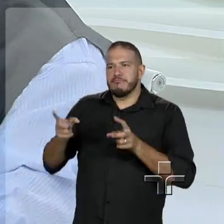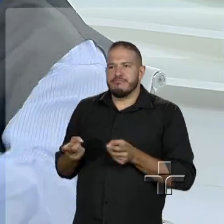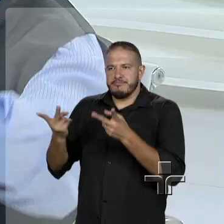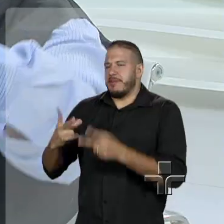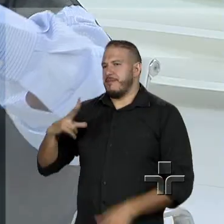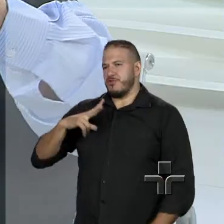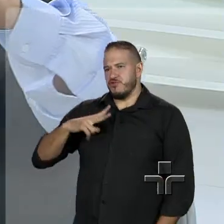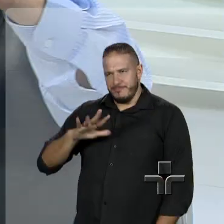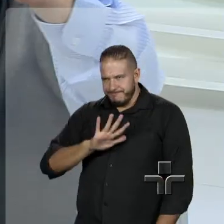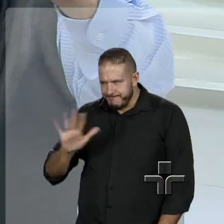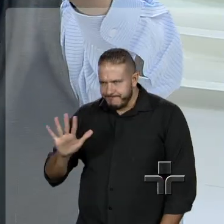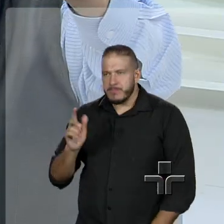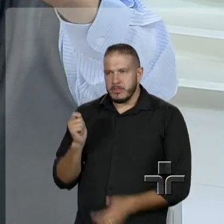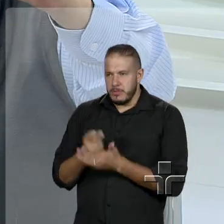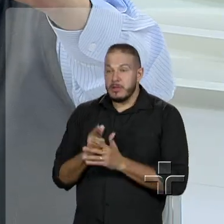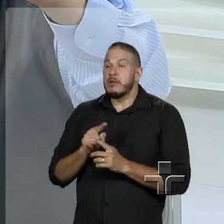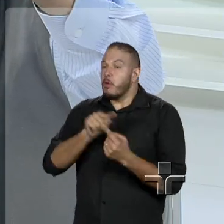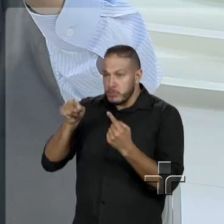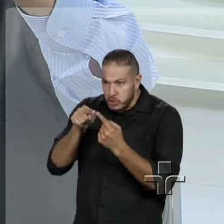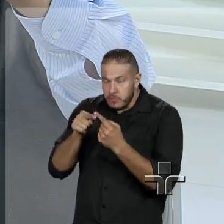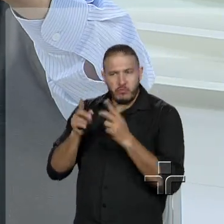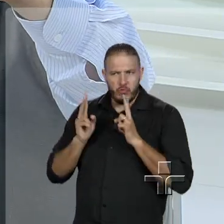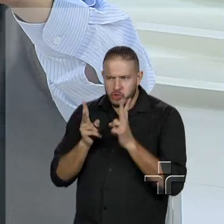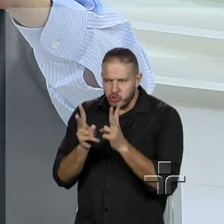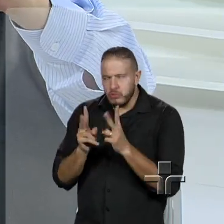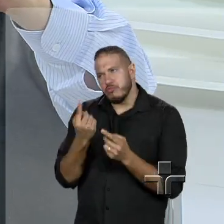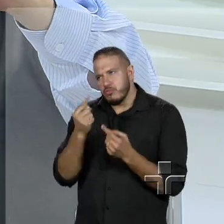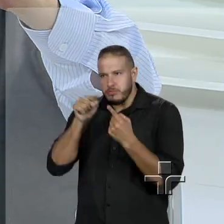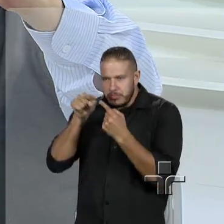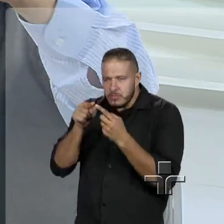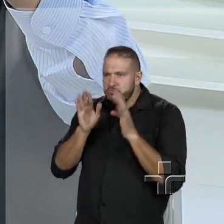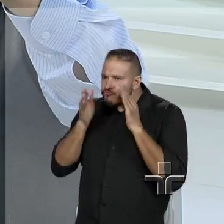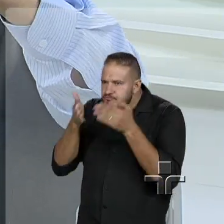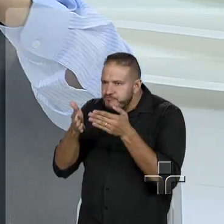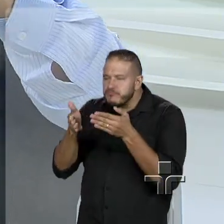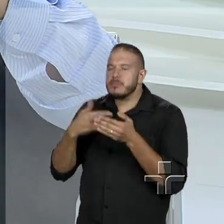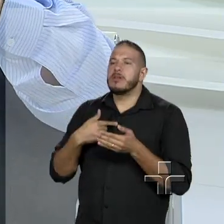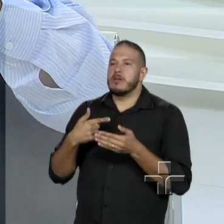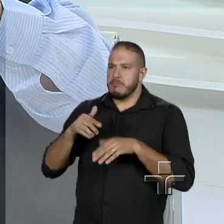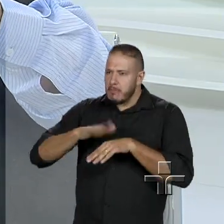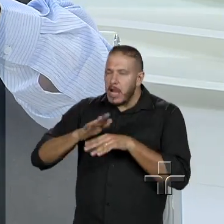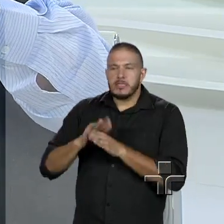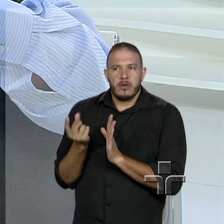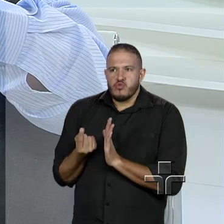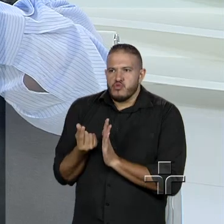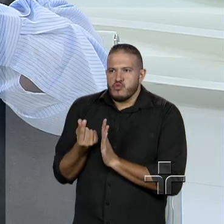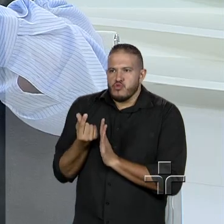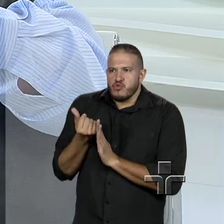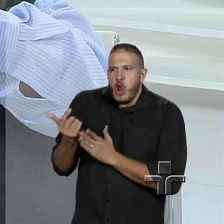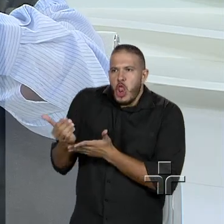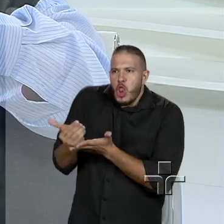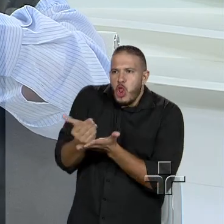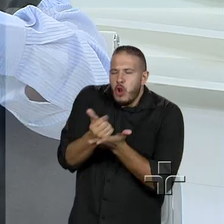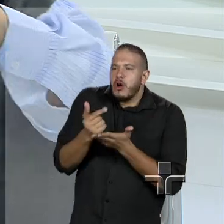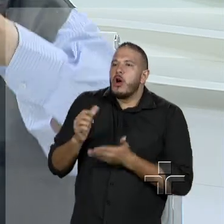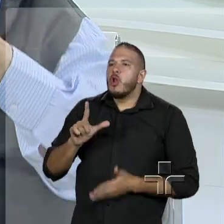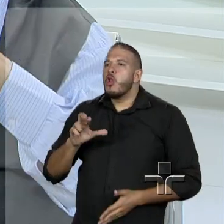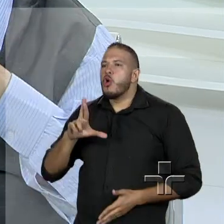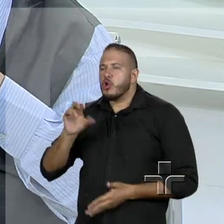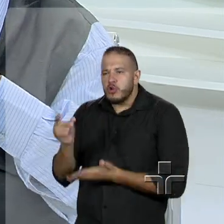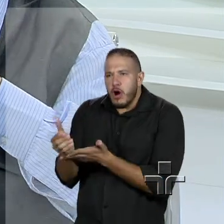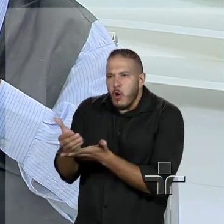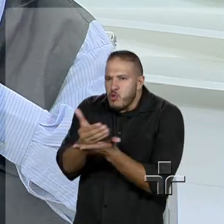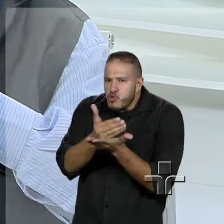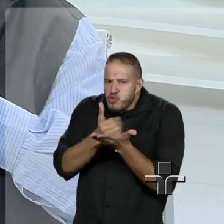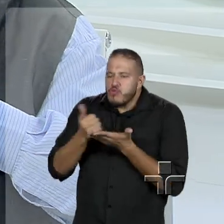O objetivo continuou o mesmo, um dos objetivos. Maximizar a receita de minérios, porque